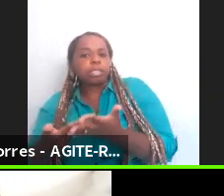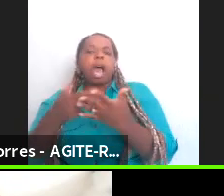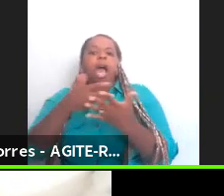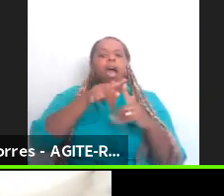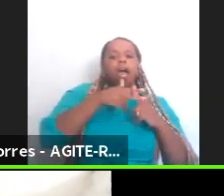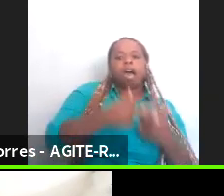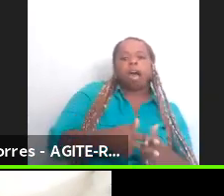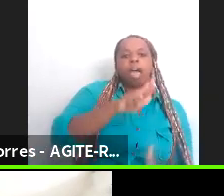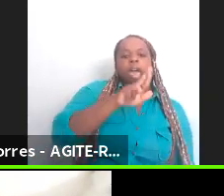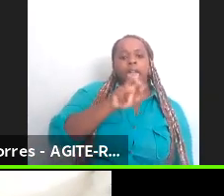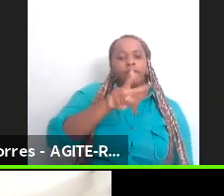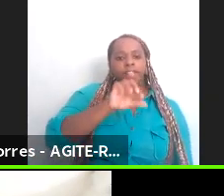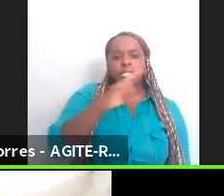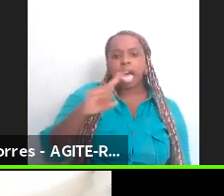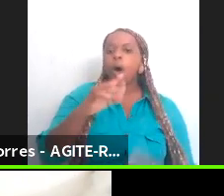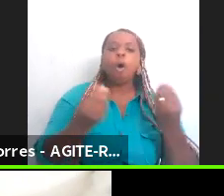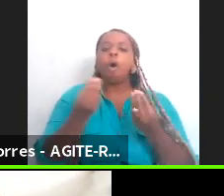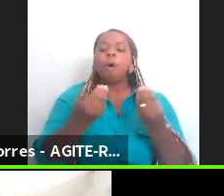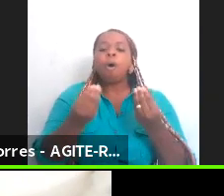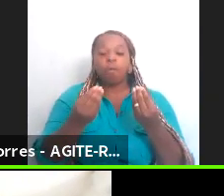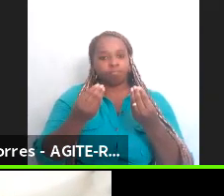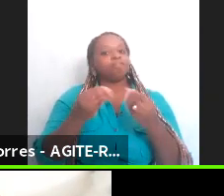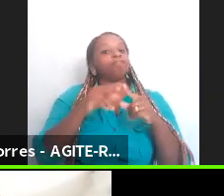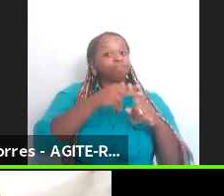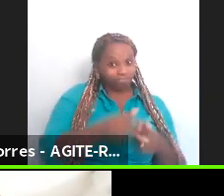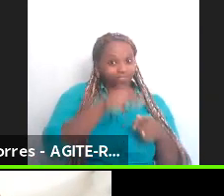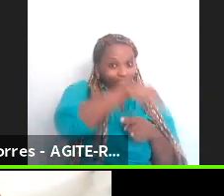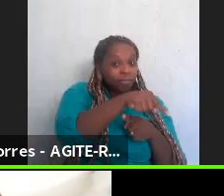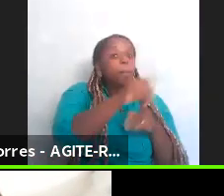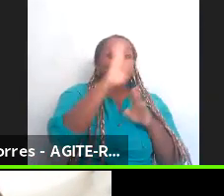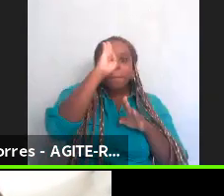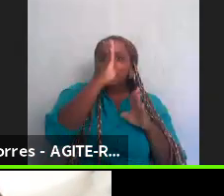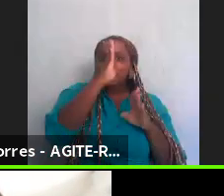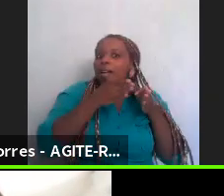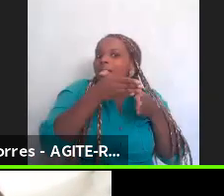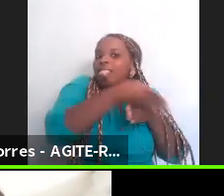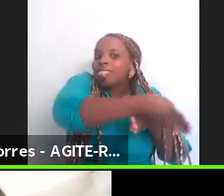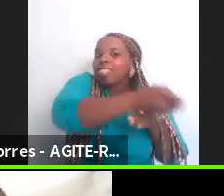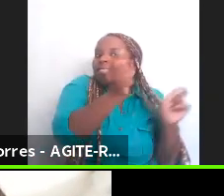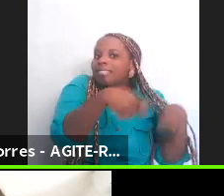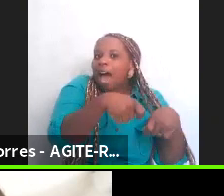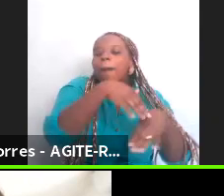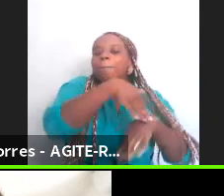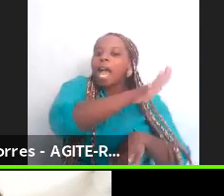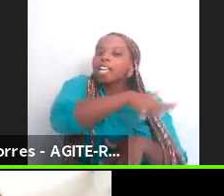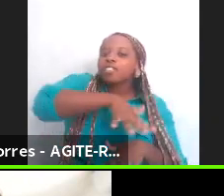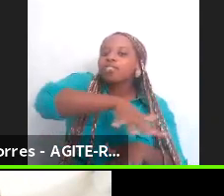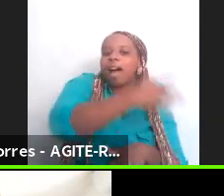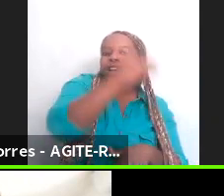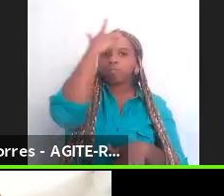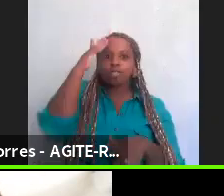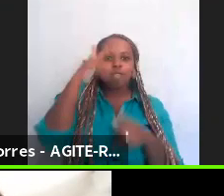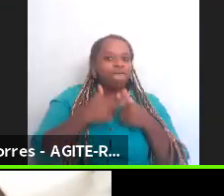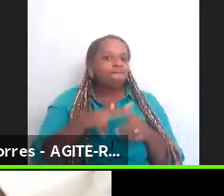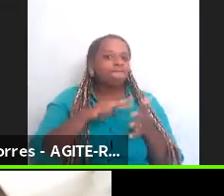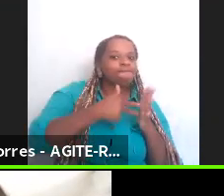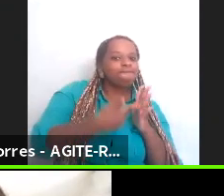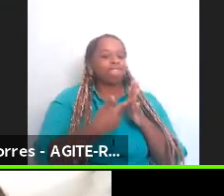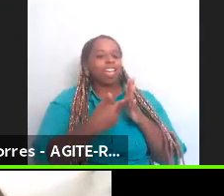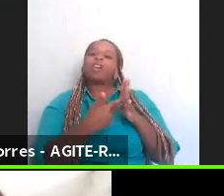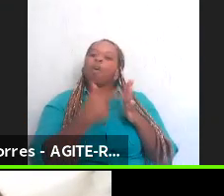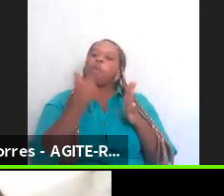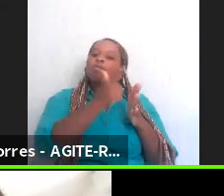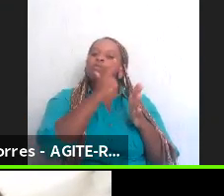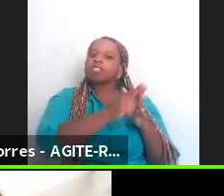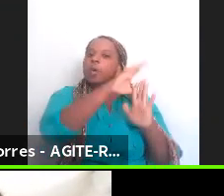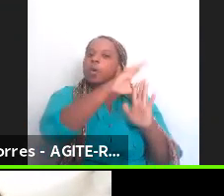ser uma boa porta de entrada, né, nas revisoras, para quem quer traduzir, né? Geralmente tem mais espaço para receber currículos de quem